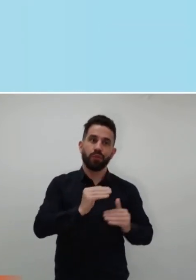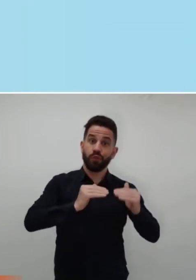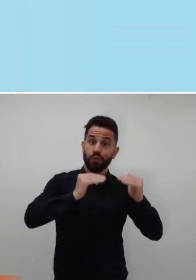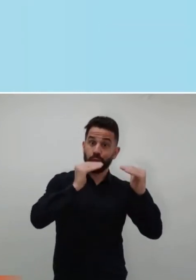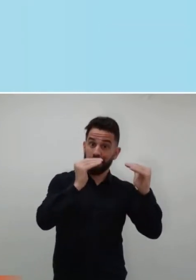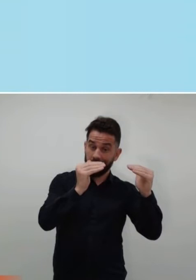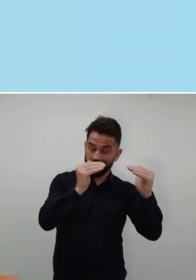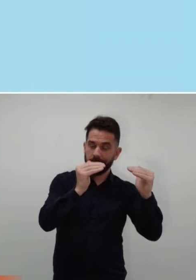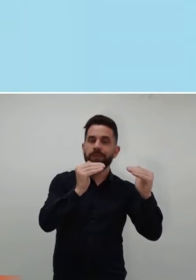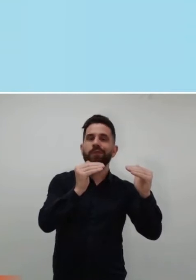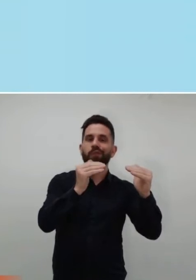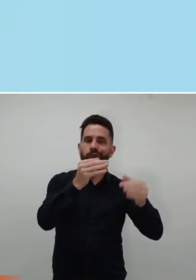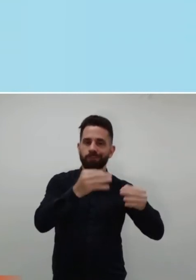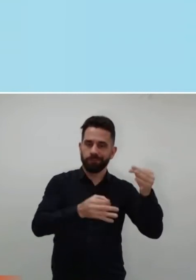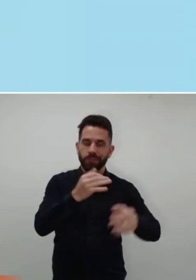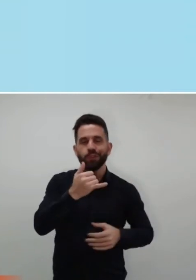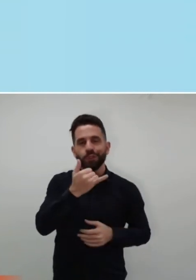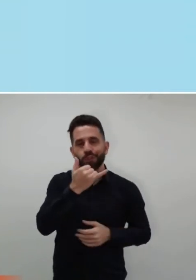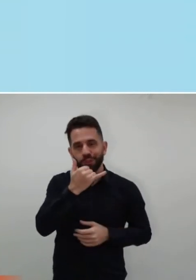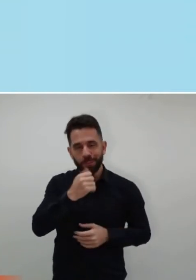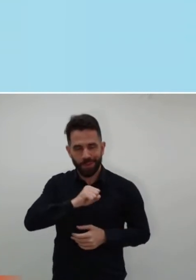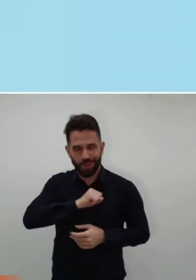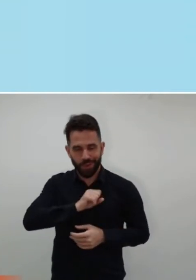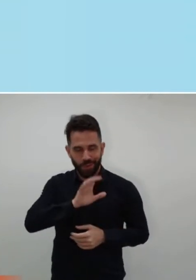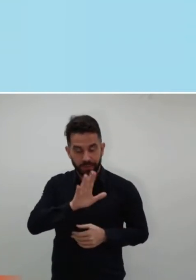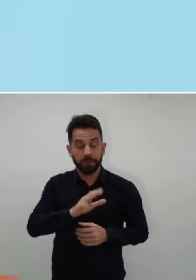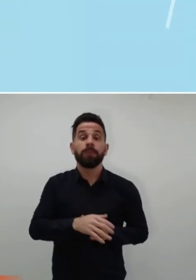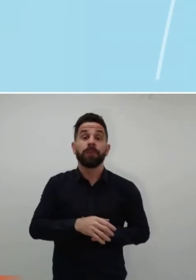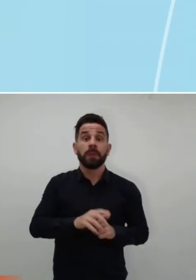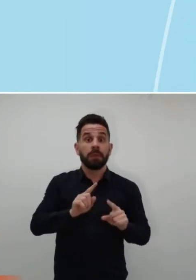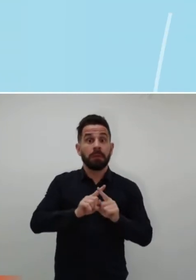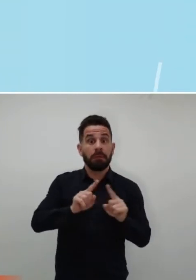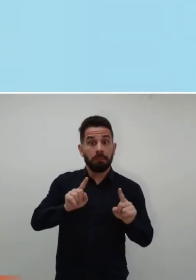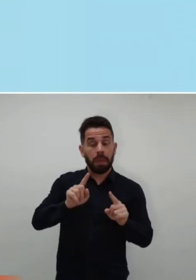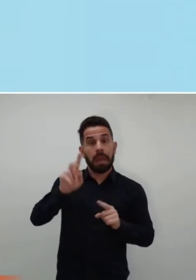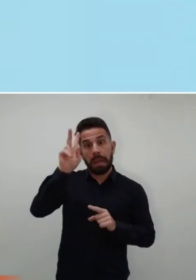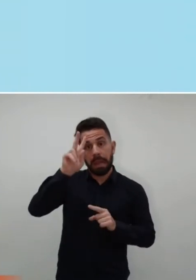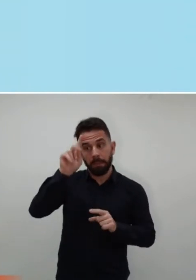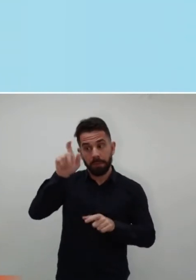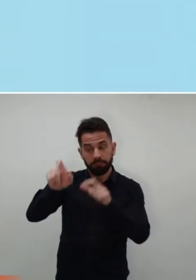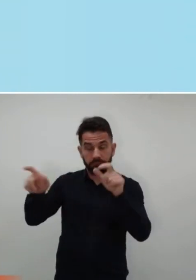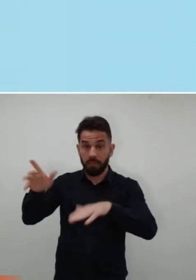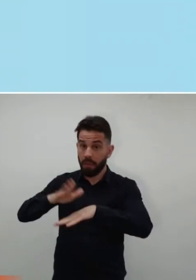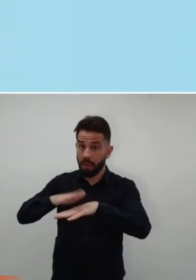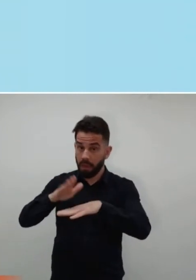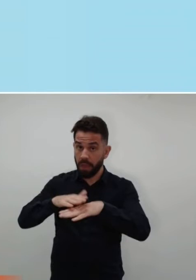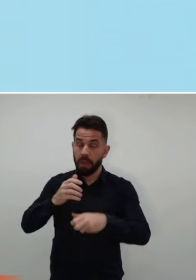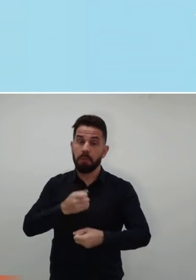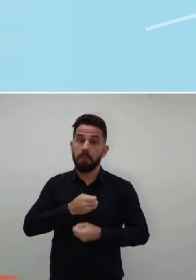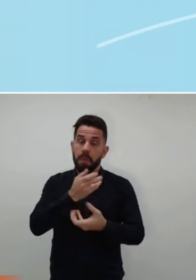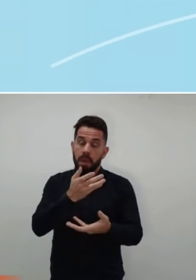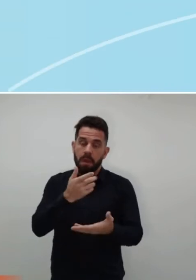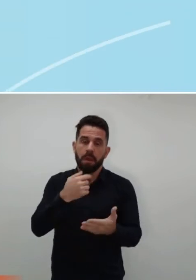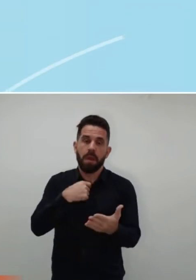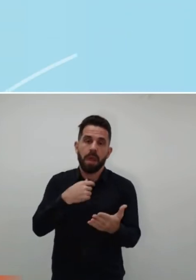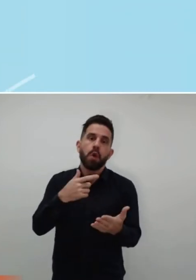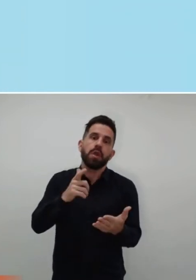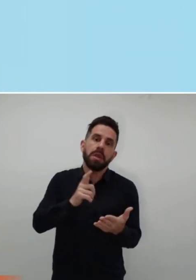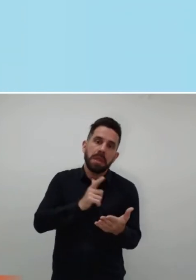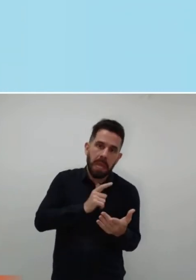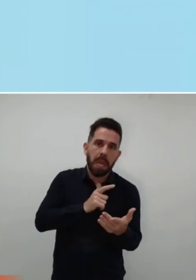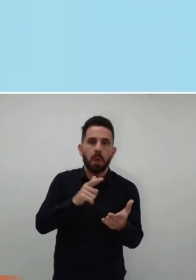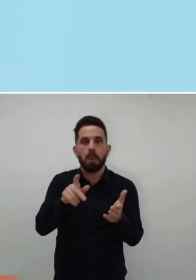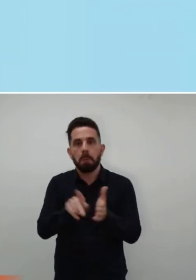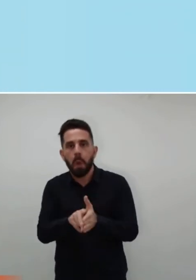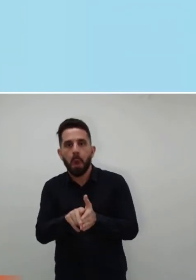Perdão pela tosse. Lembrando que são os próprios candidatos que informam ao TSE sobre o patrimônio que eles possuem.